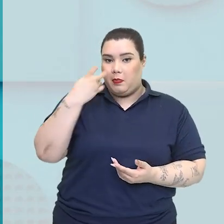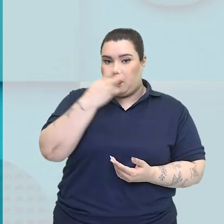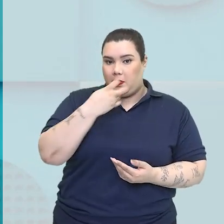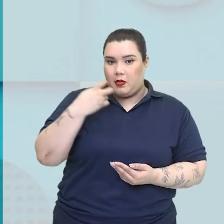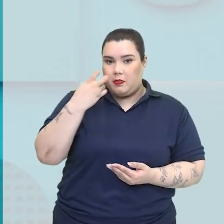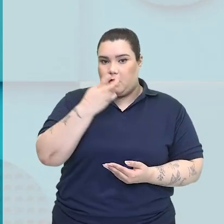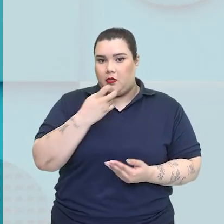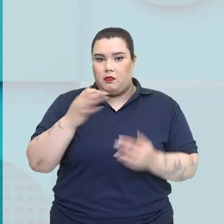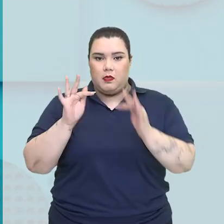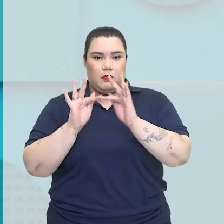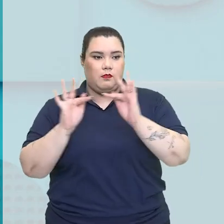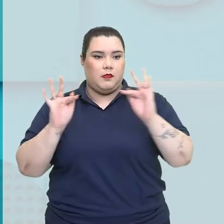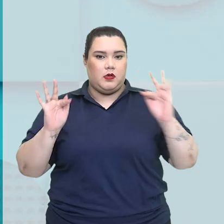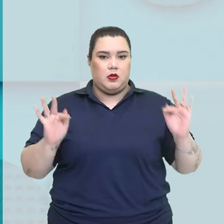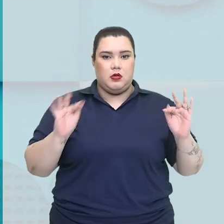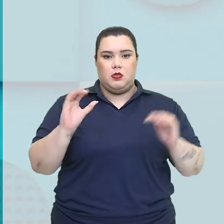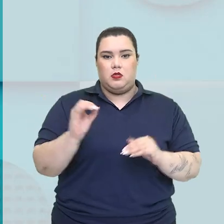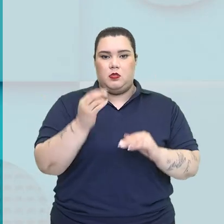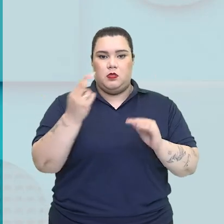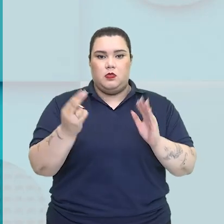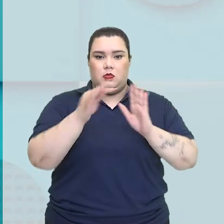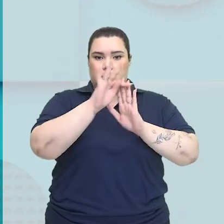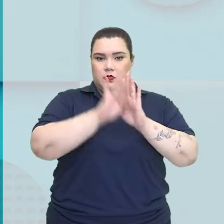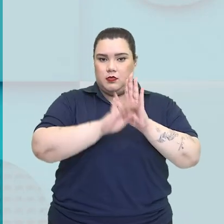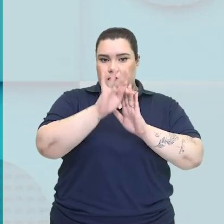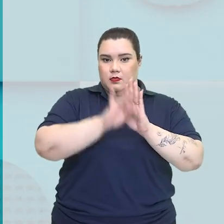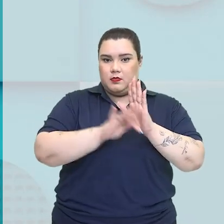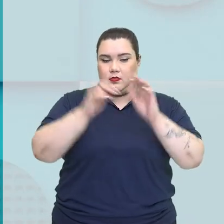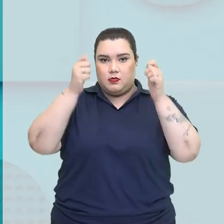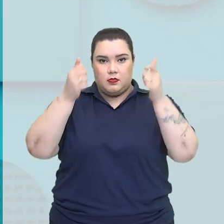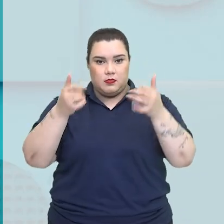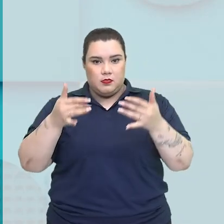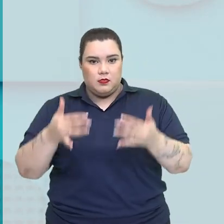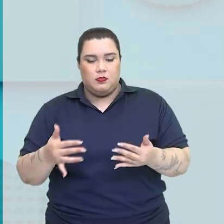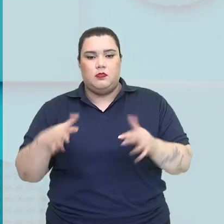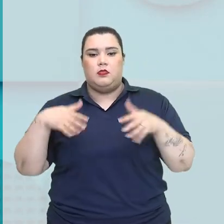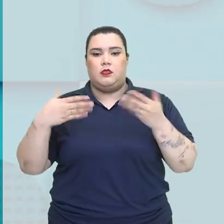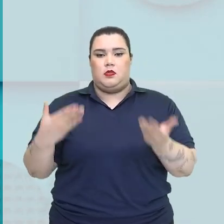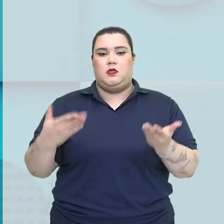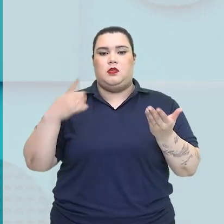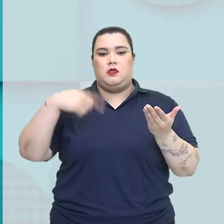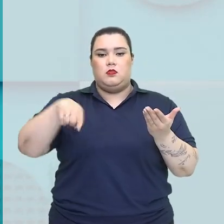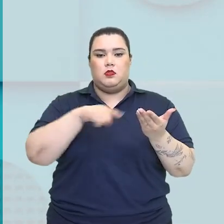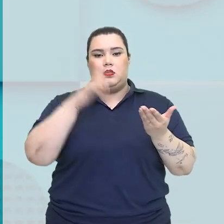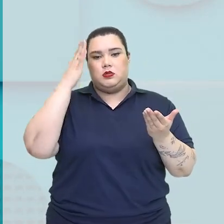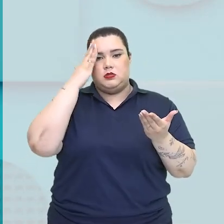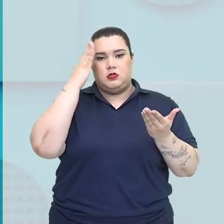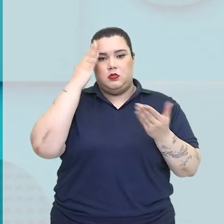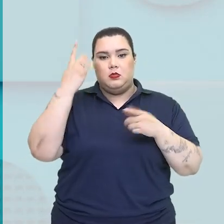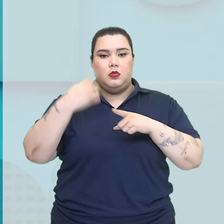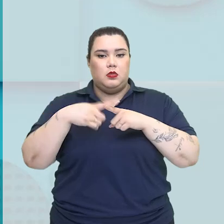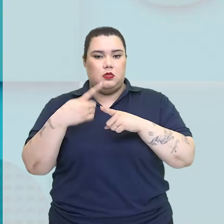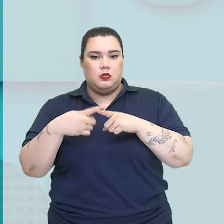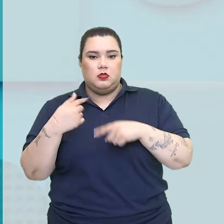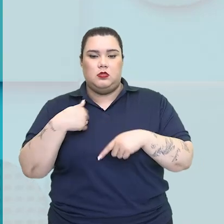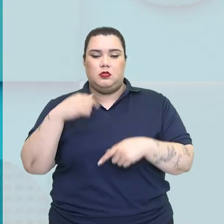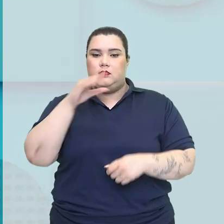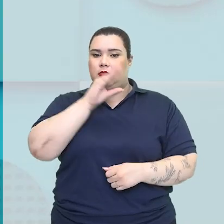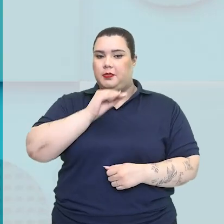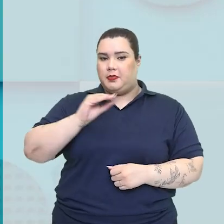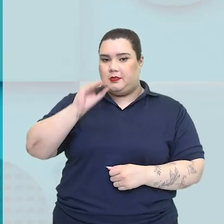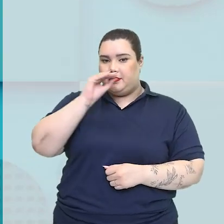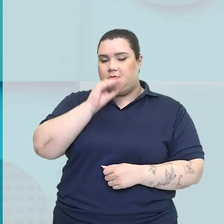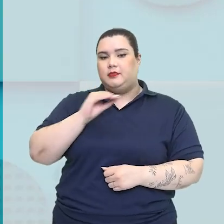né, uma frase ou um texto que eu estou expressando, você vai saber por conta da minha